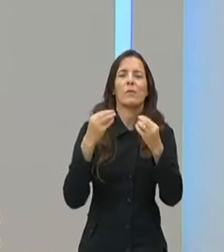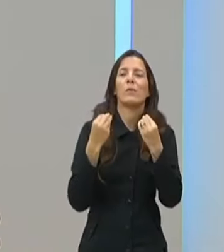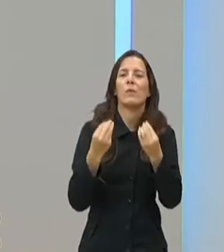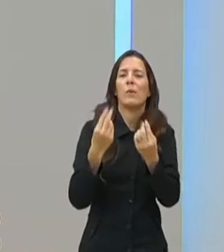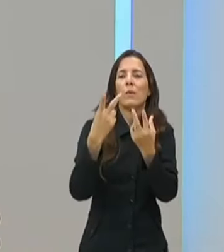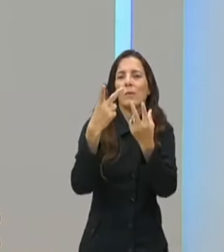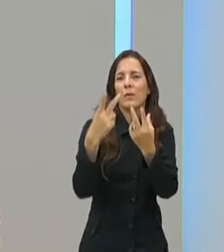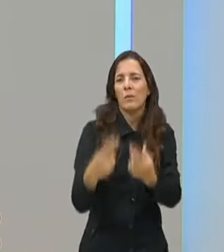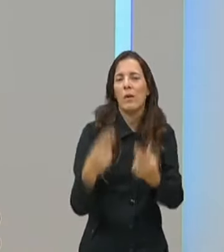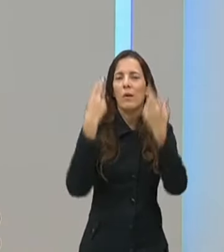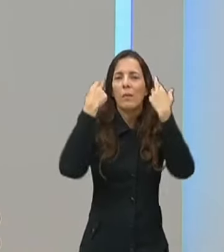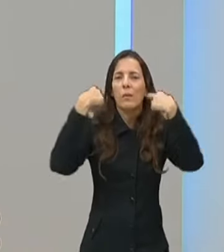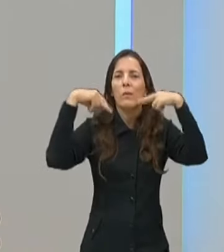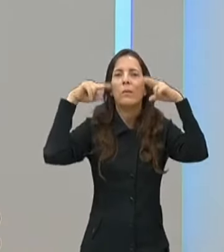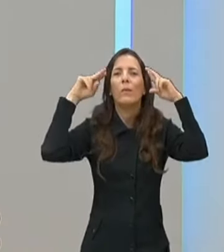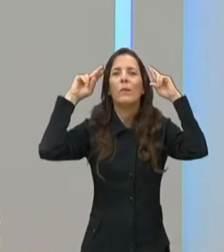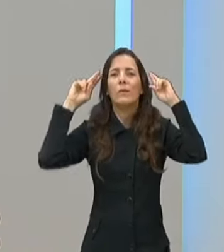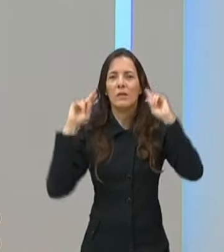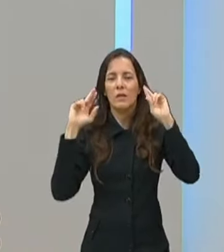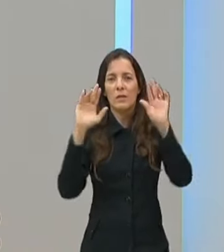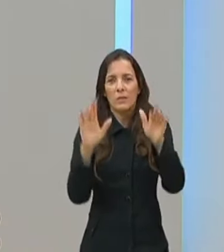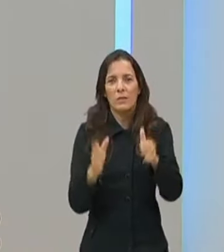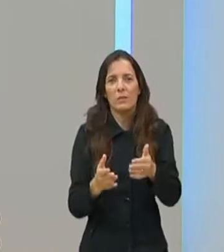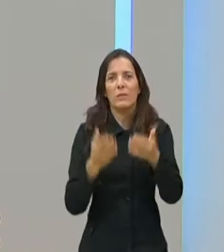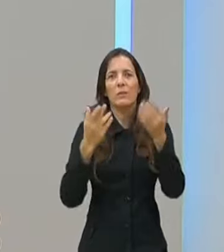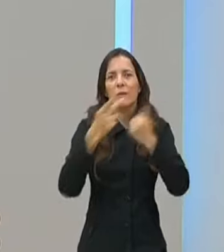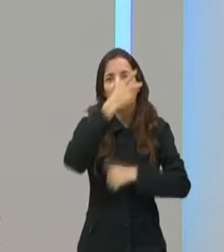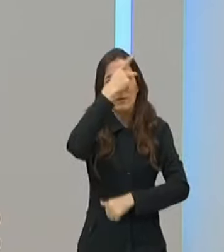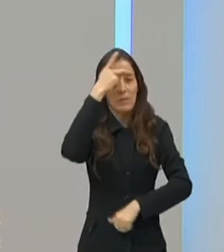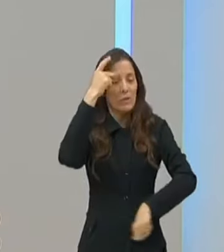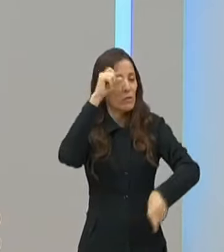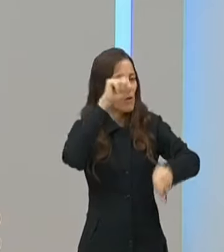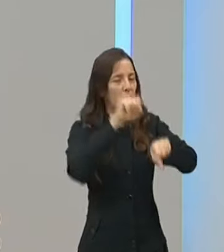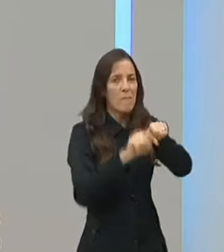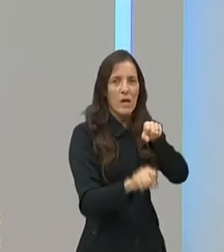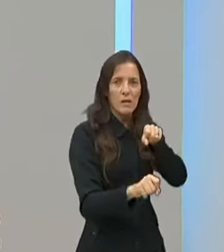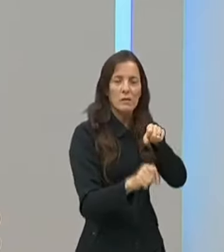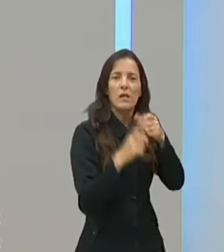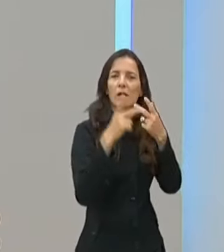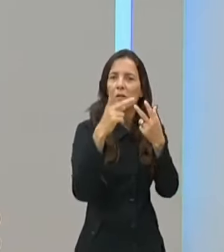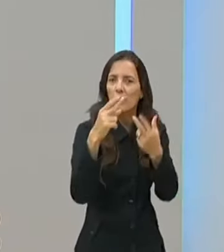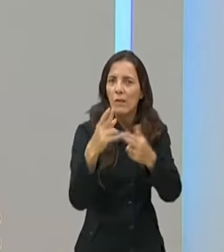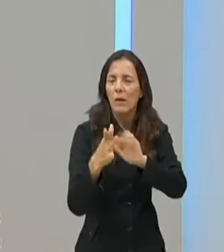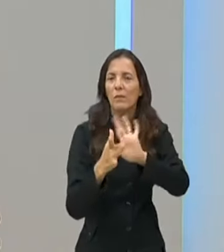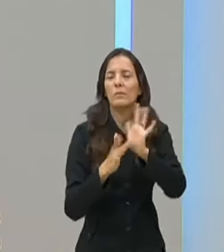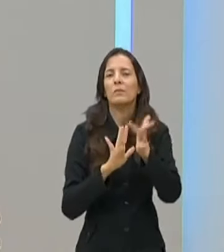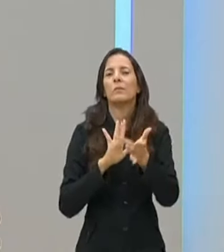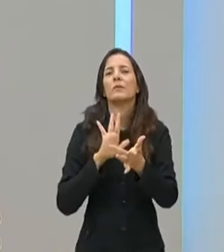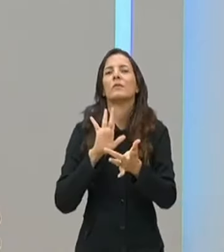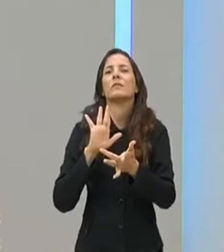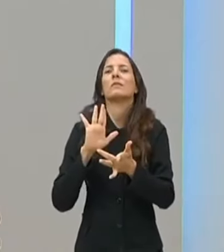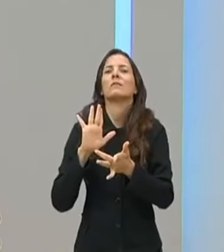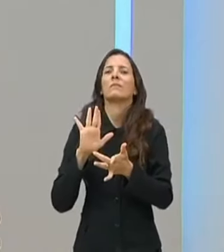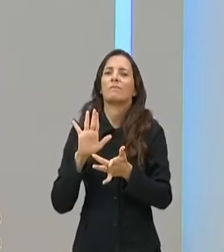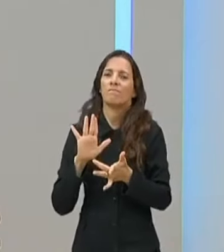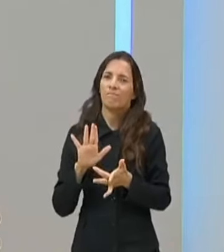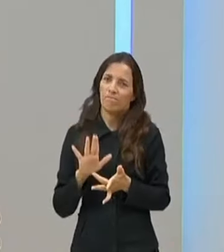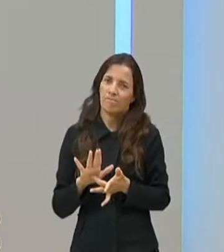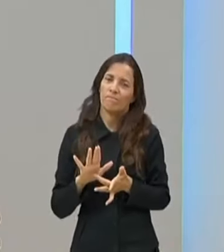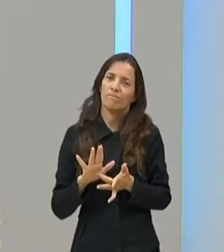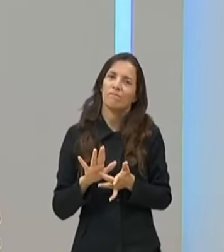cordeiro foi levado ao matadouro, e como a ovelha muda perante os seus